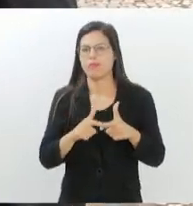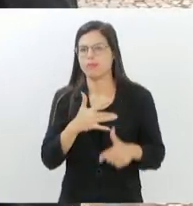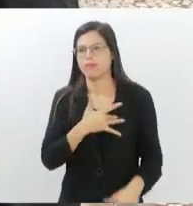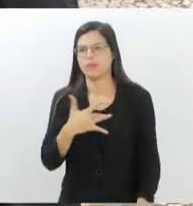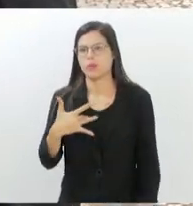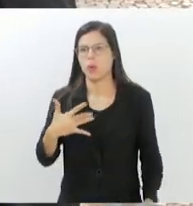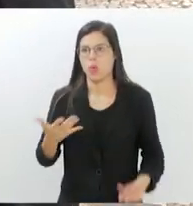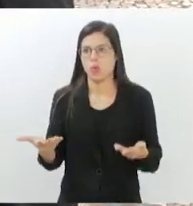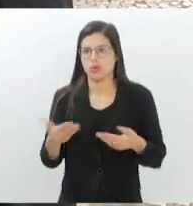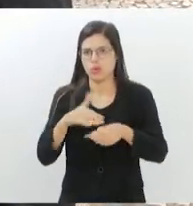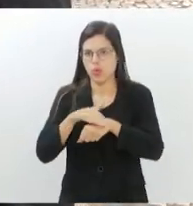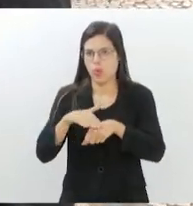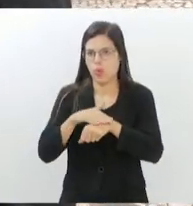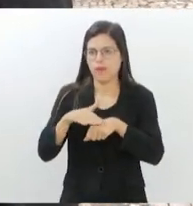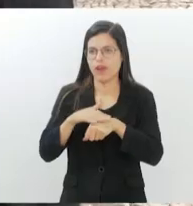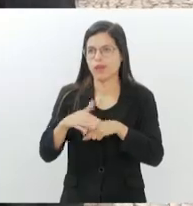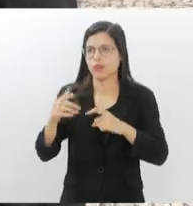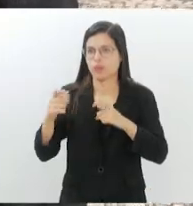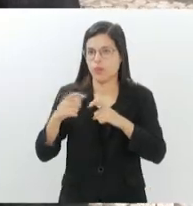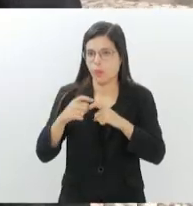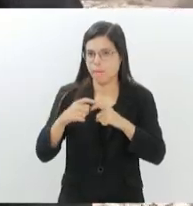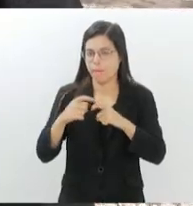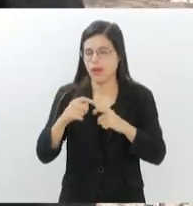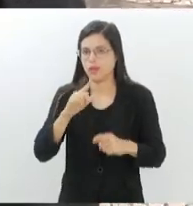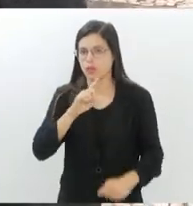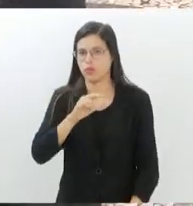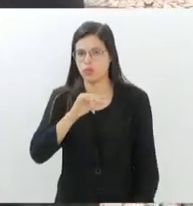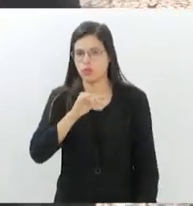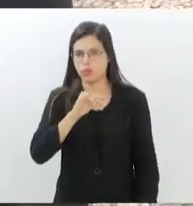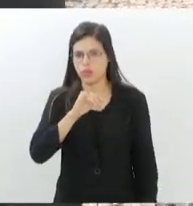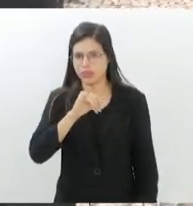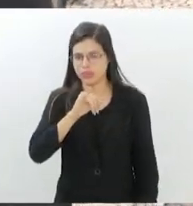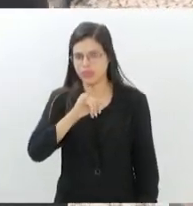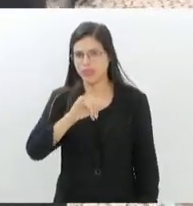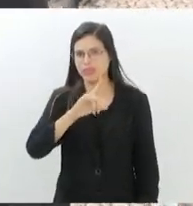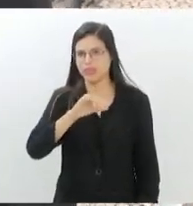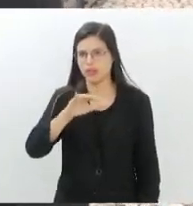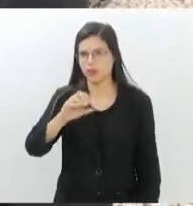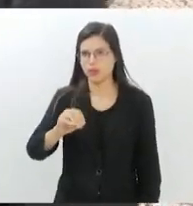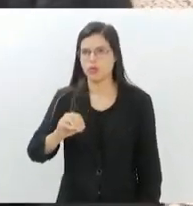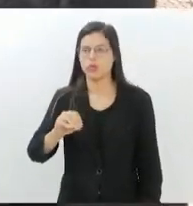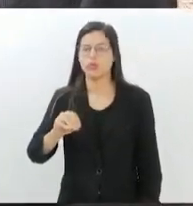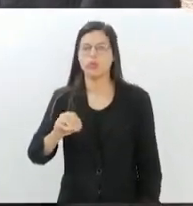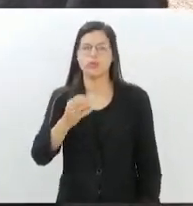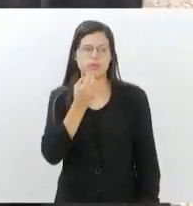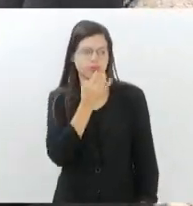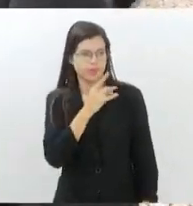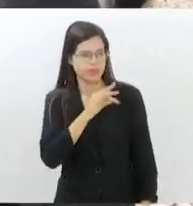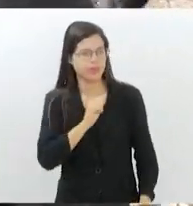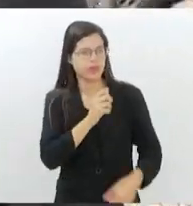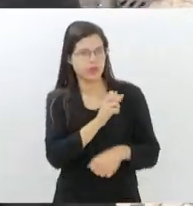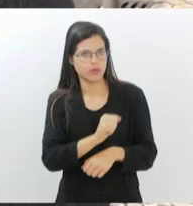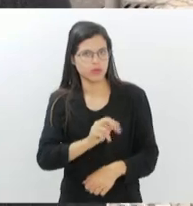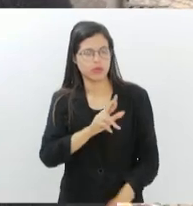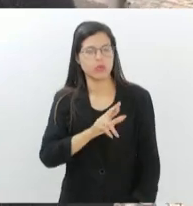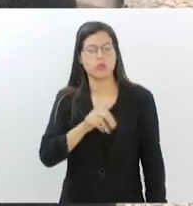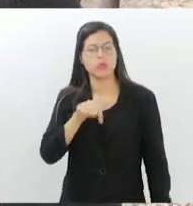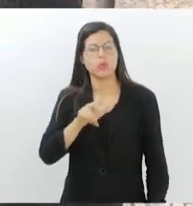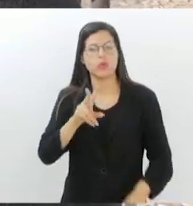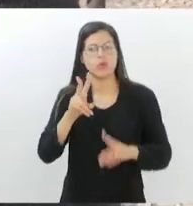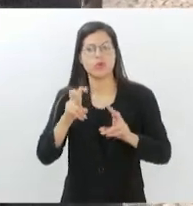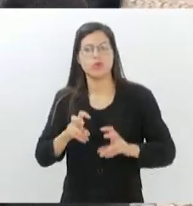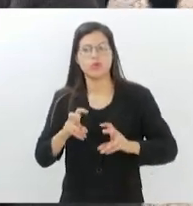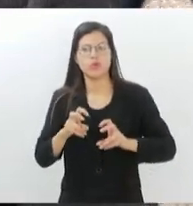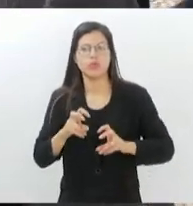Hoje eu converso com o urologista Lucílio Medeiros. Bom dia, doutor. Bom dia. Essa questão da infecção urinária, ela afeta mais